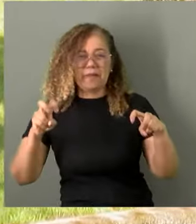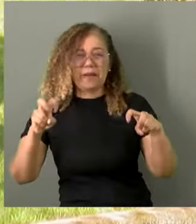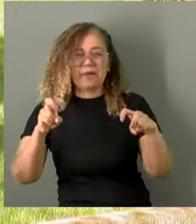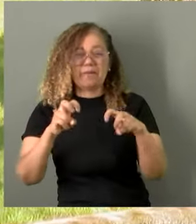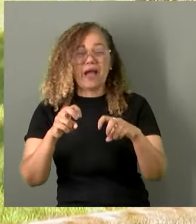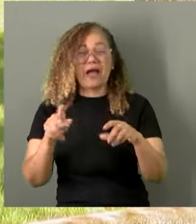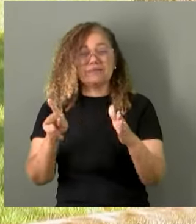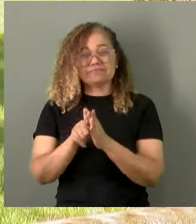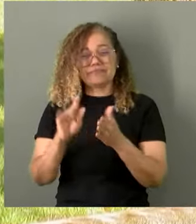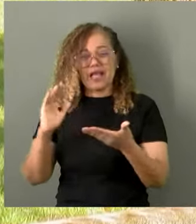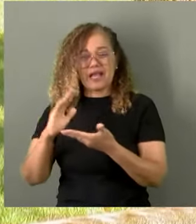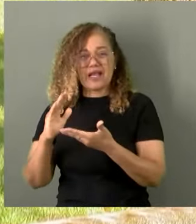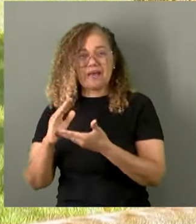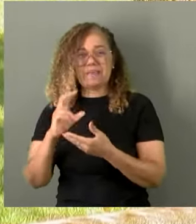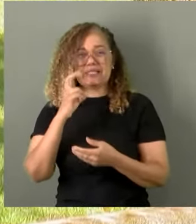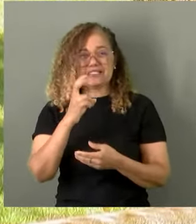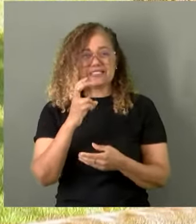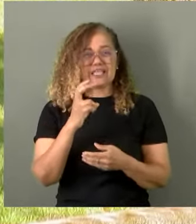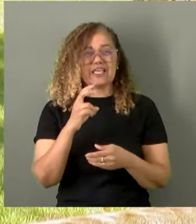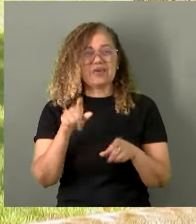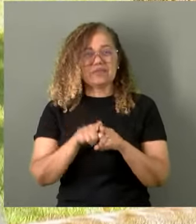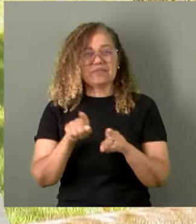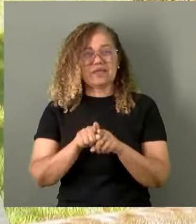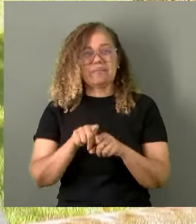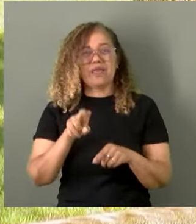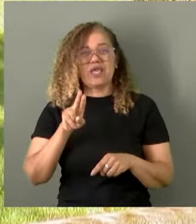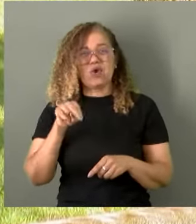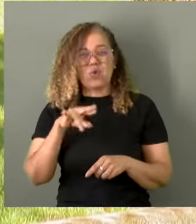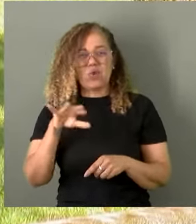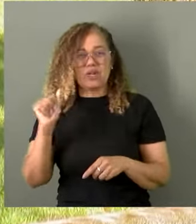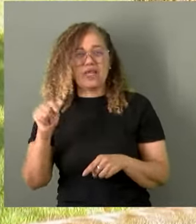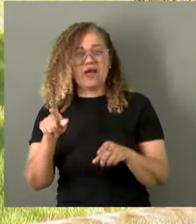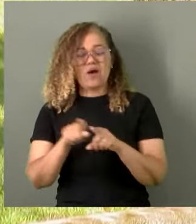vereadores eleitos seguido do União Brasil com quatro e o PDT com três